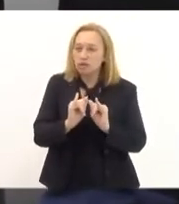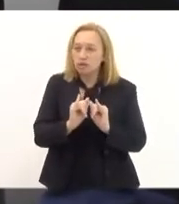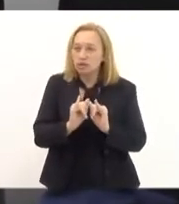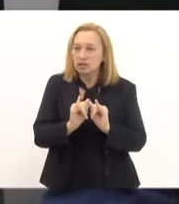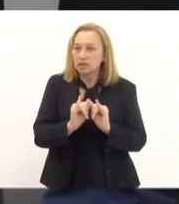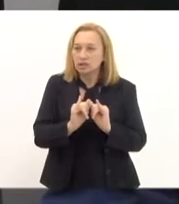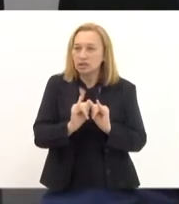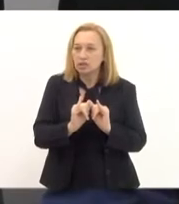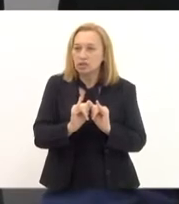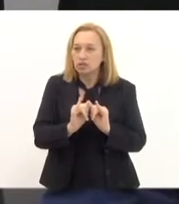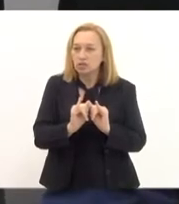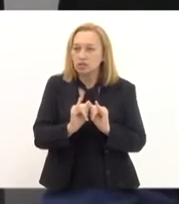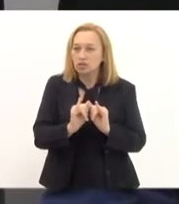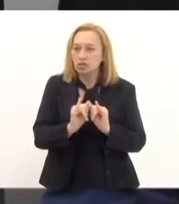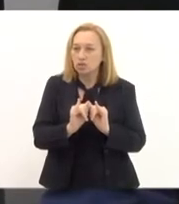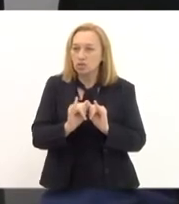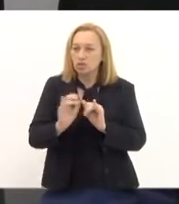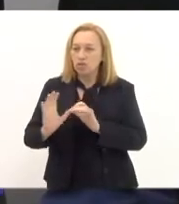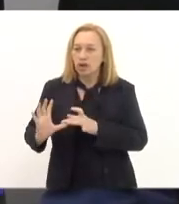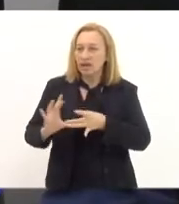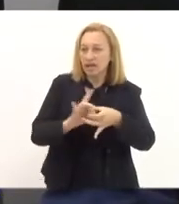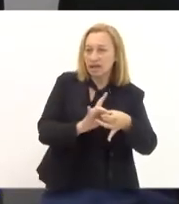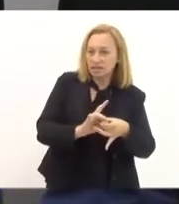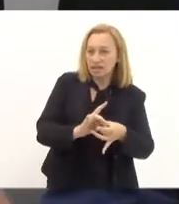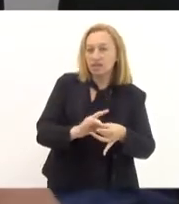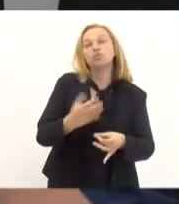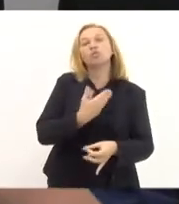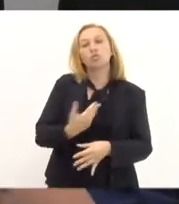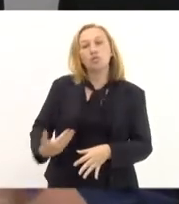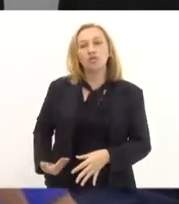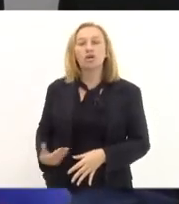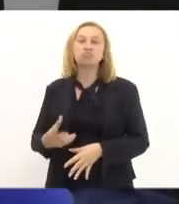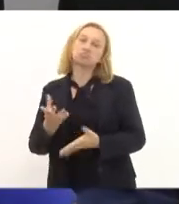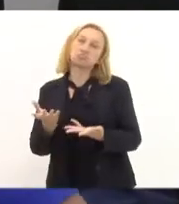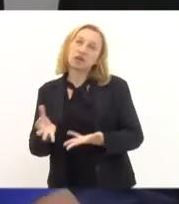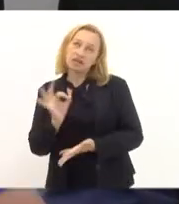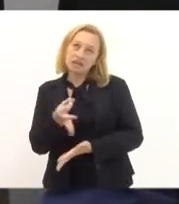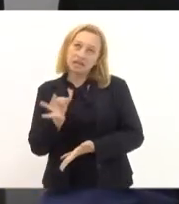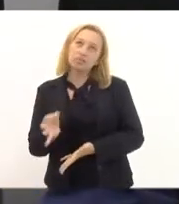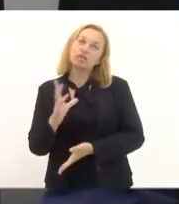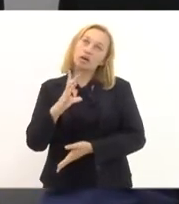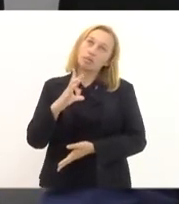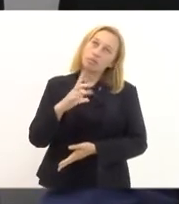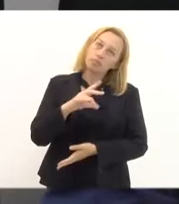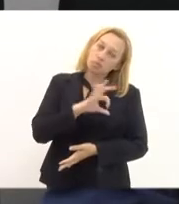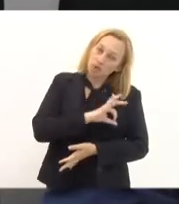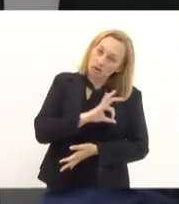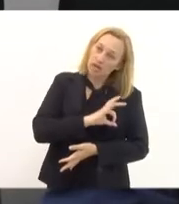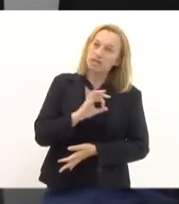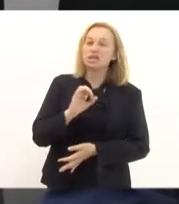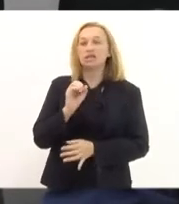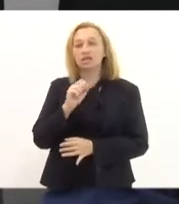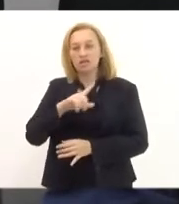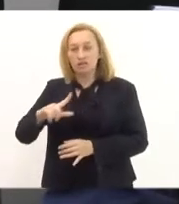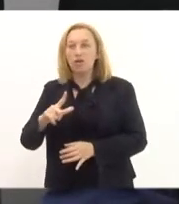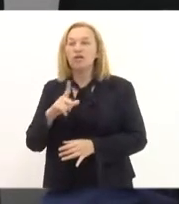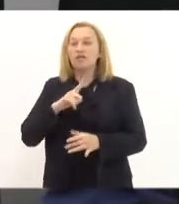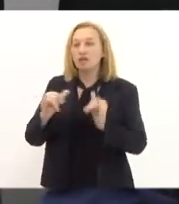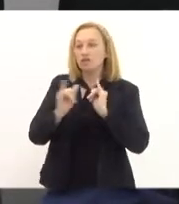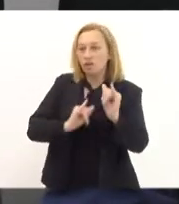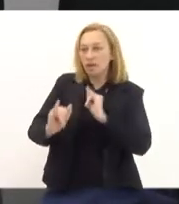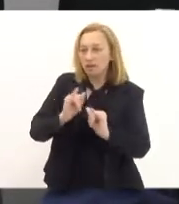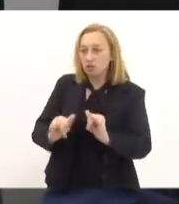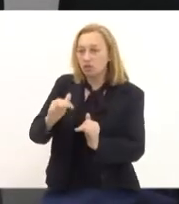si um sistema de elo no governo provavelmente é porque você se viu Tem uma informação que talvez não chega a